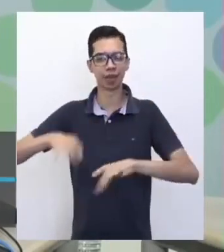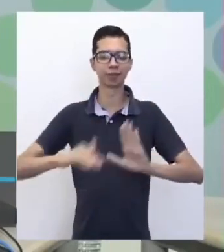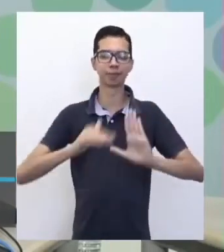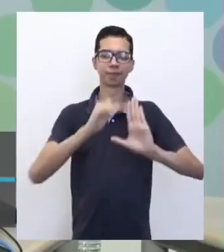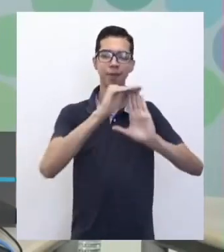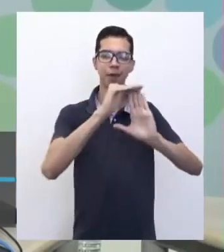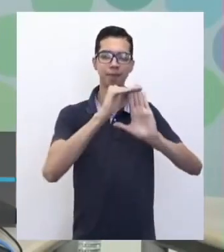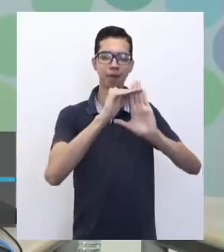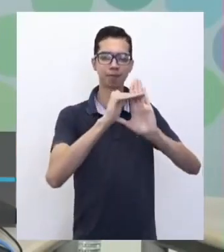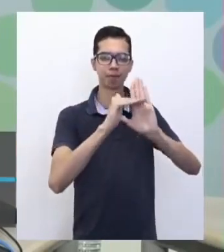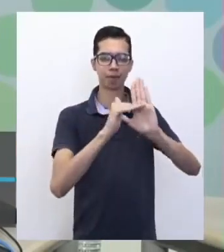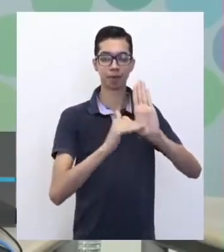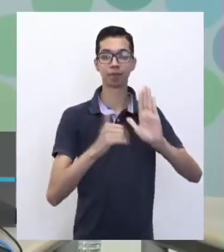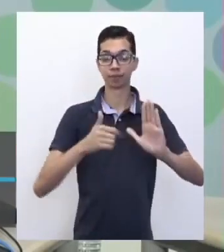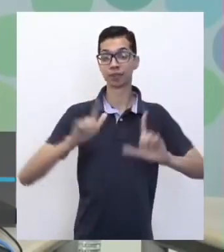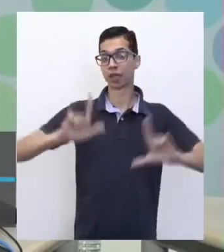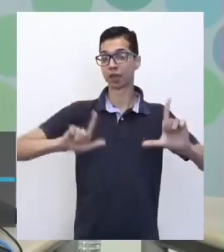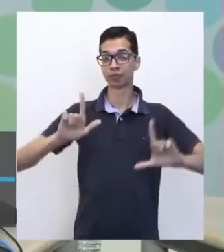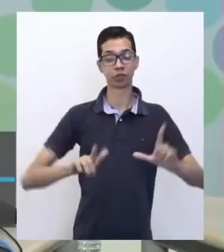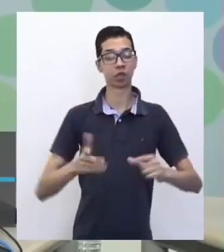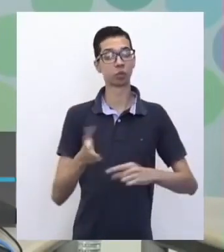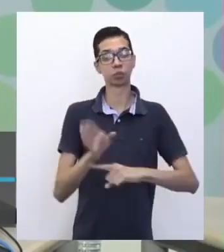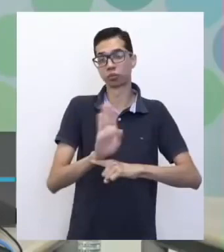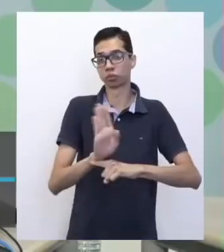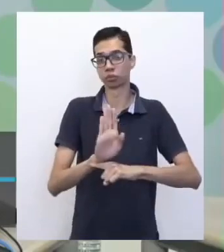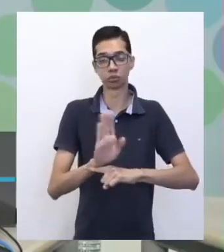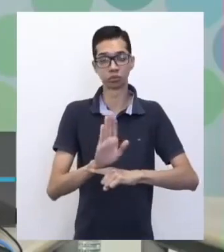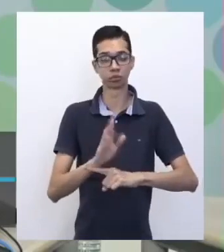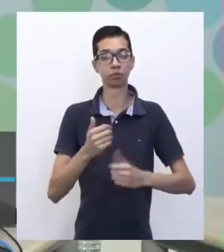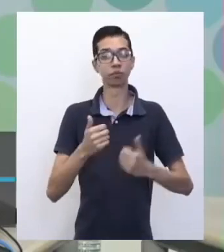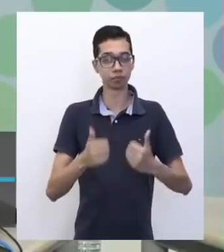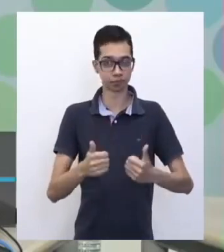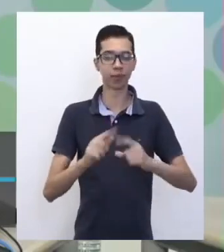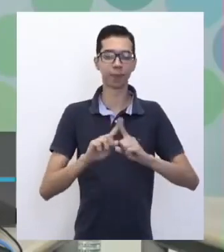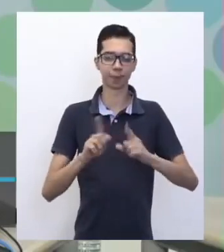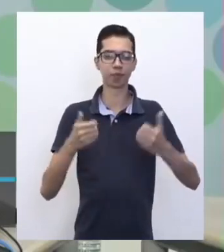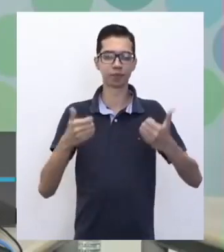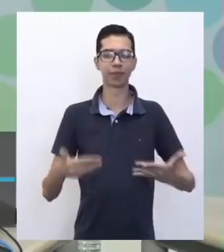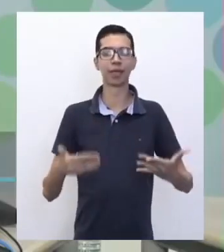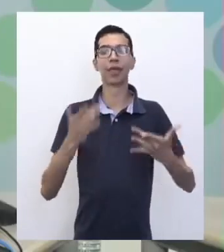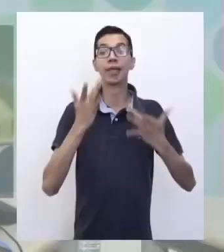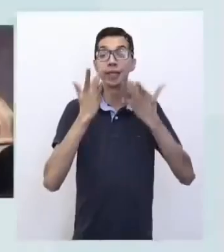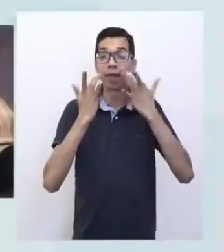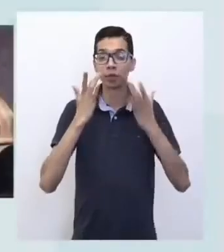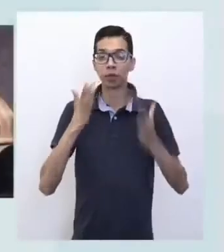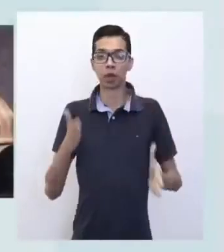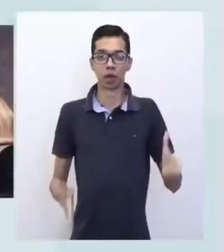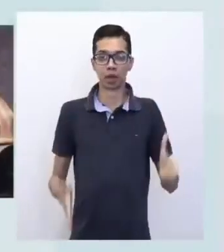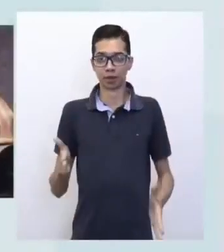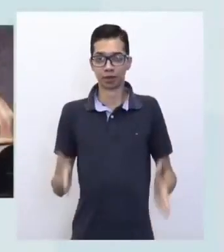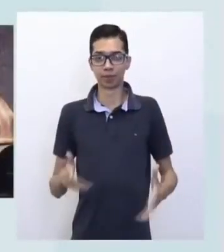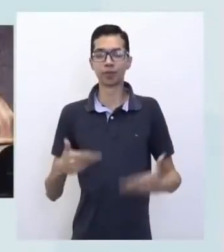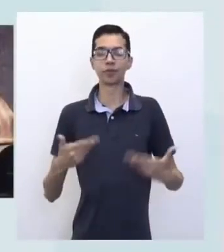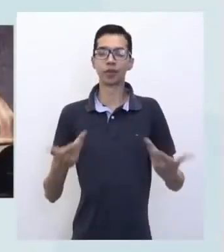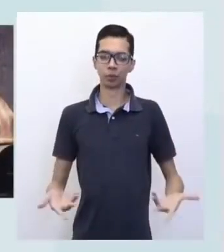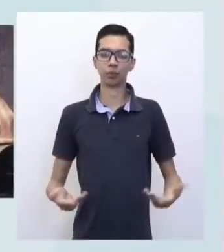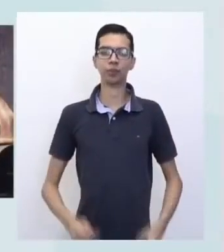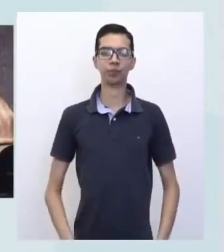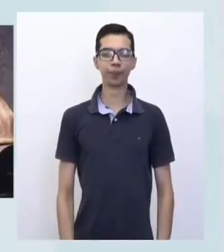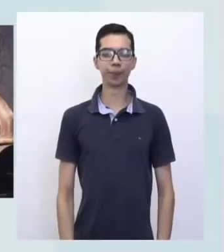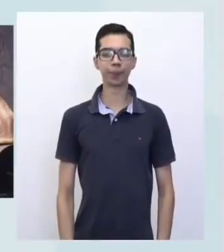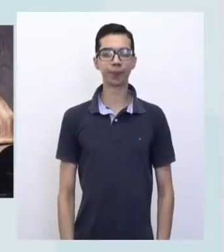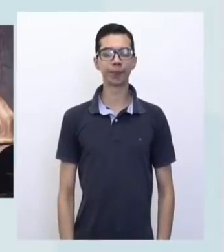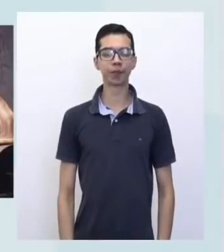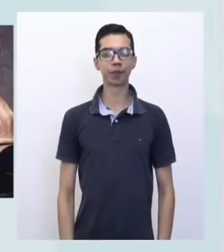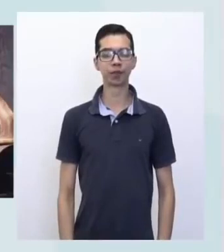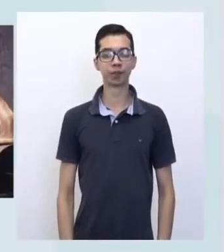certo? Vamos lá. Como a gente está falando de teatro de animação, vamos falar sobre a dramaturgia para o teatro de animação. No